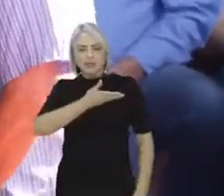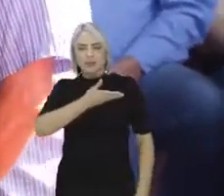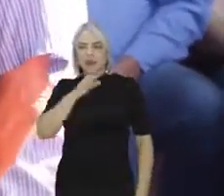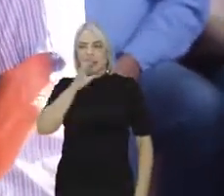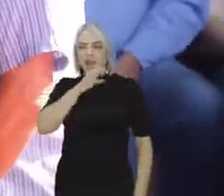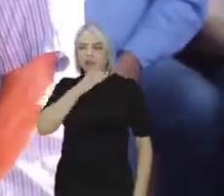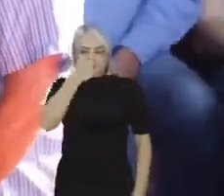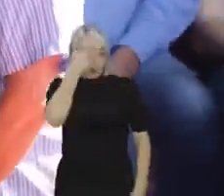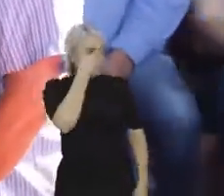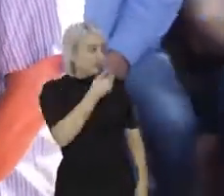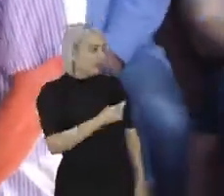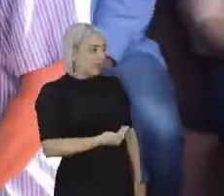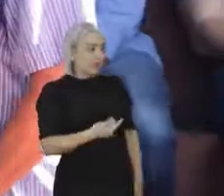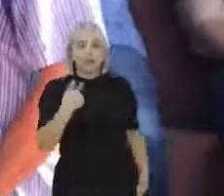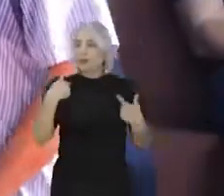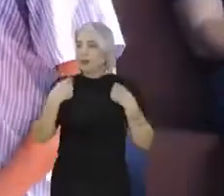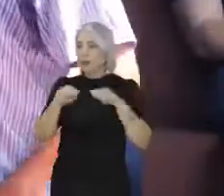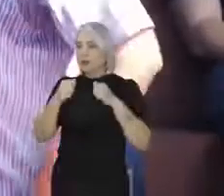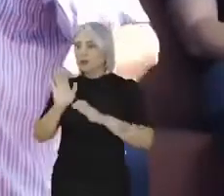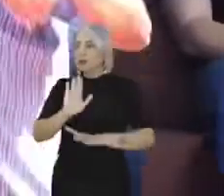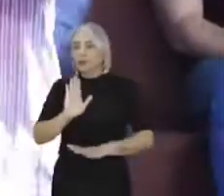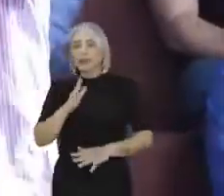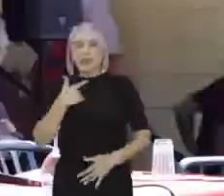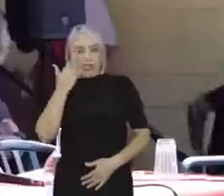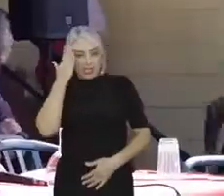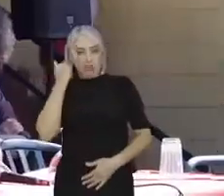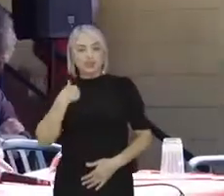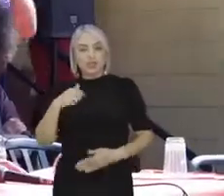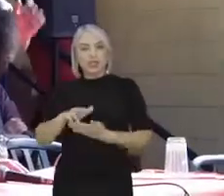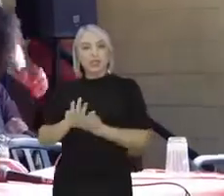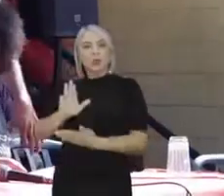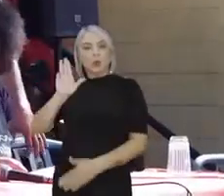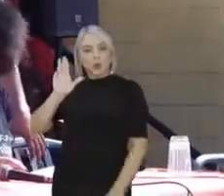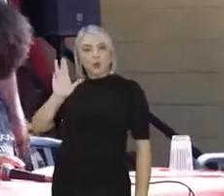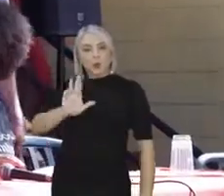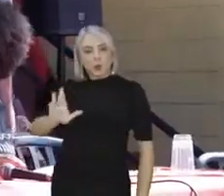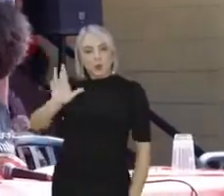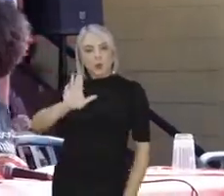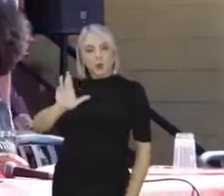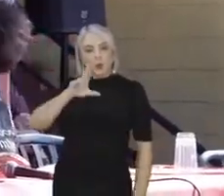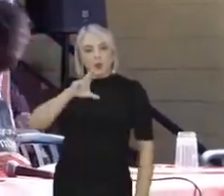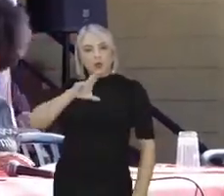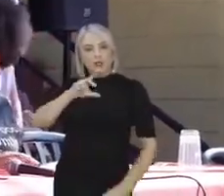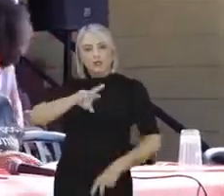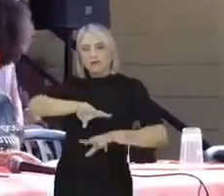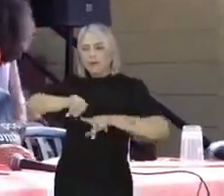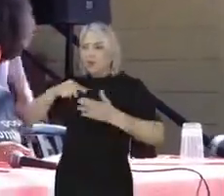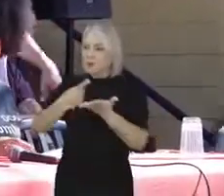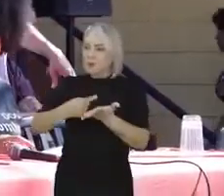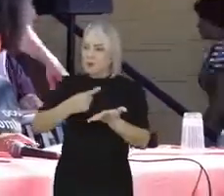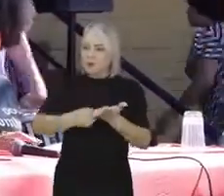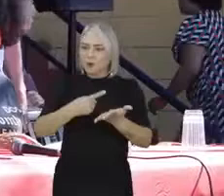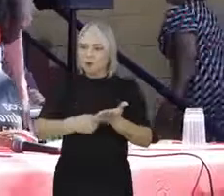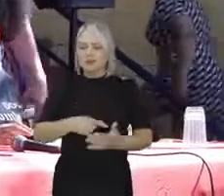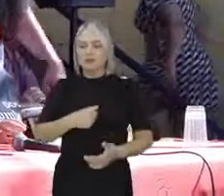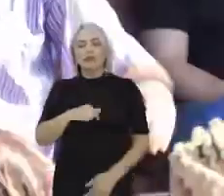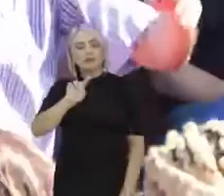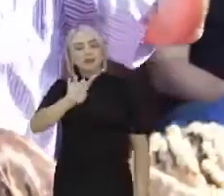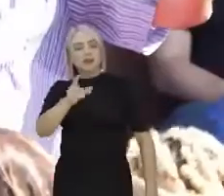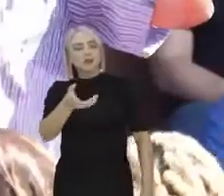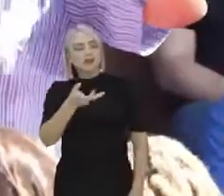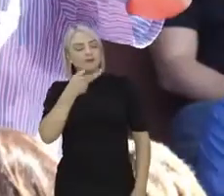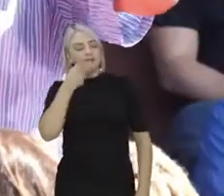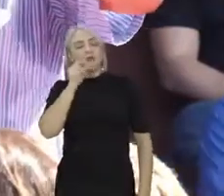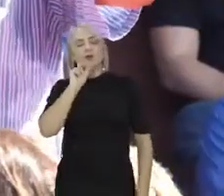Não precisava tanto, que eu sei que o Lula está meio... Ele deve ter uma agenda hoje grande. Eu só queria falar uma coisa. É